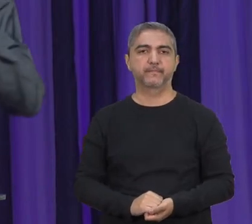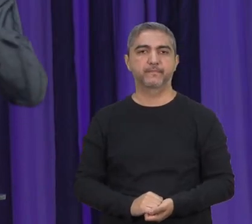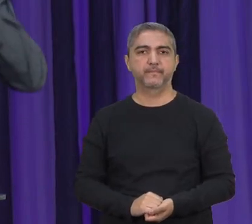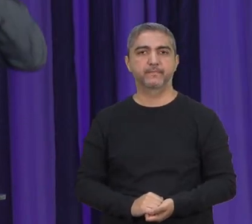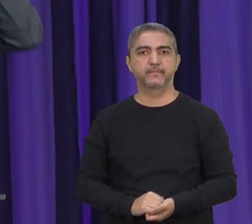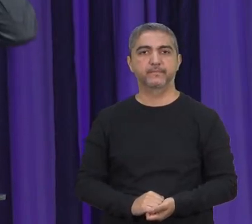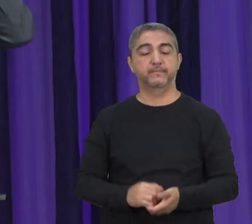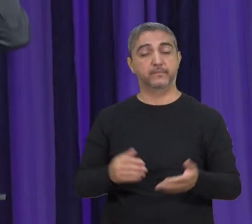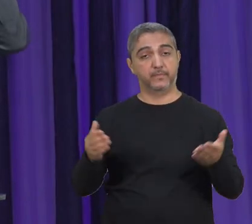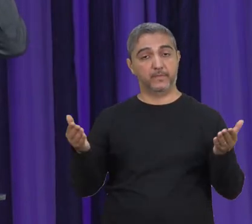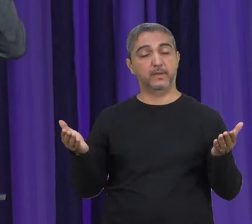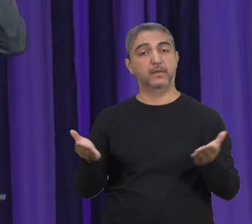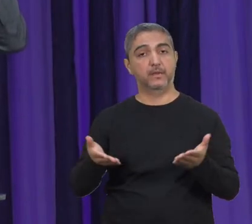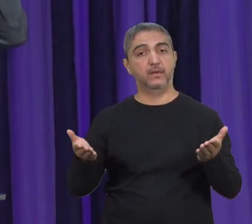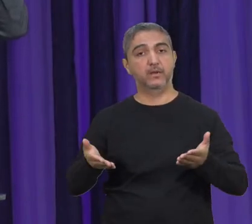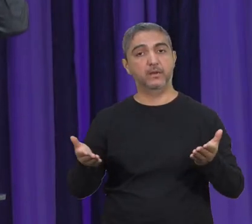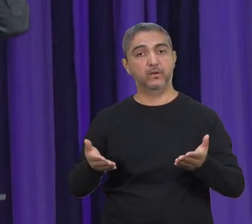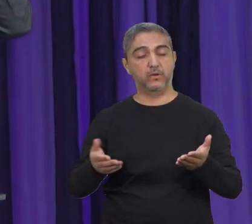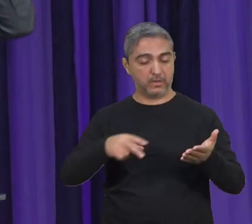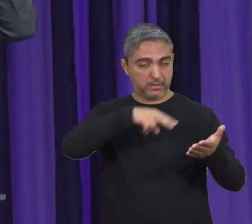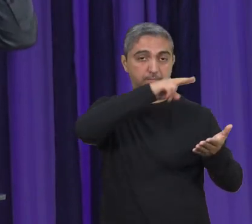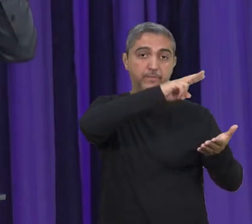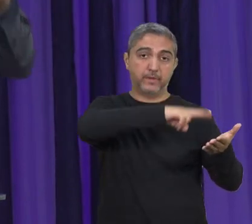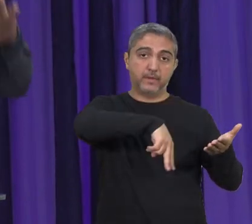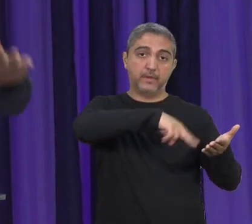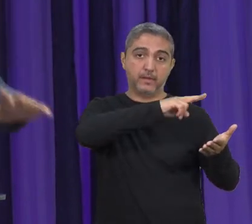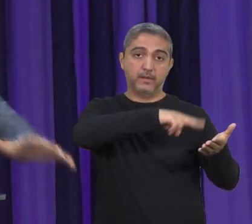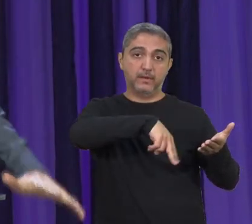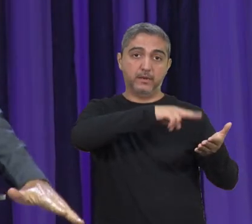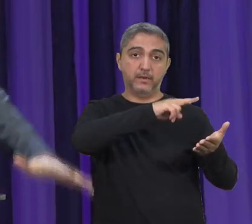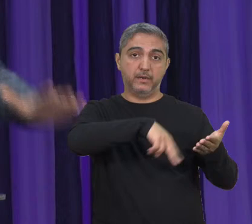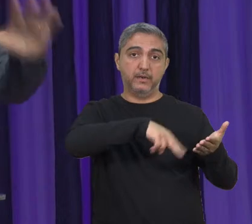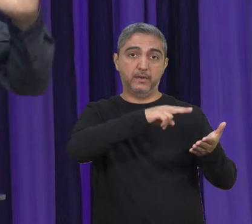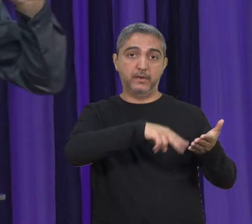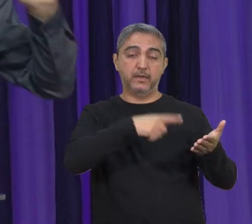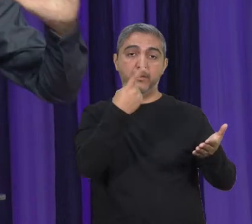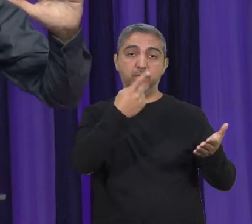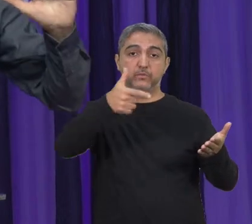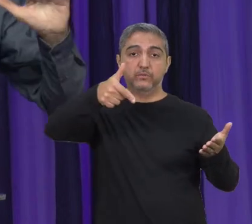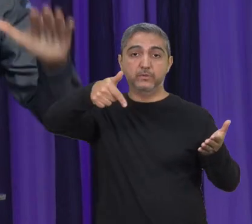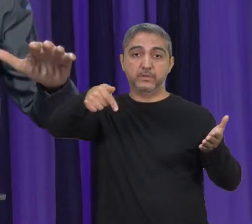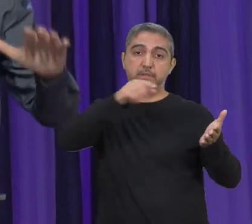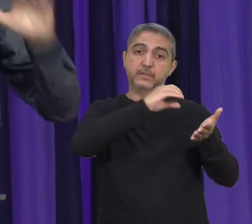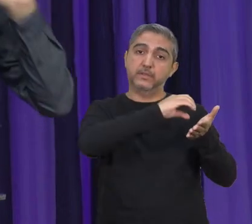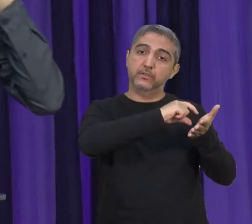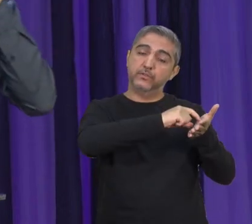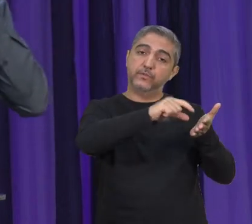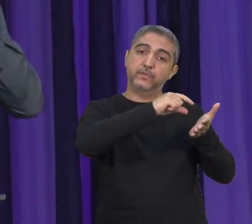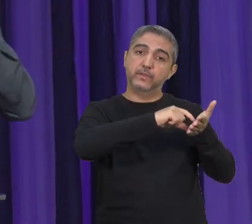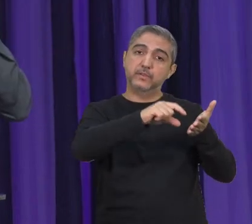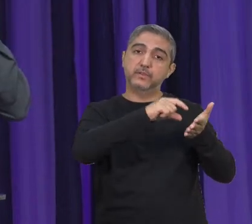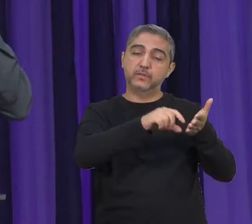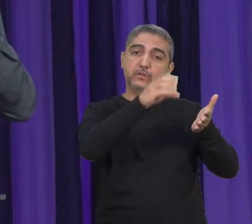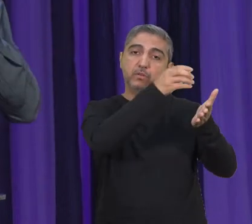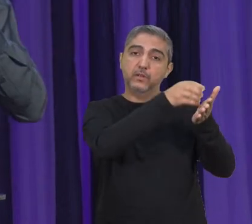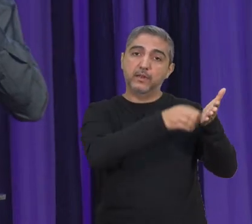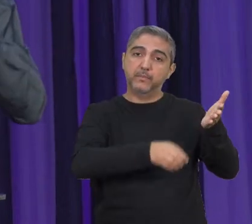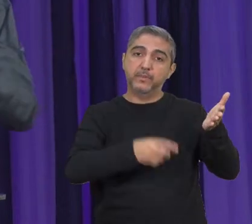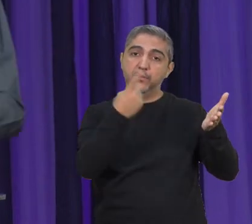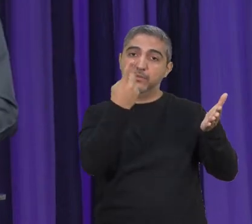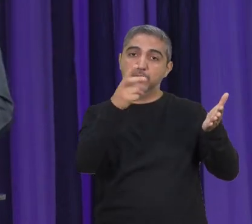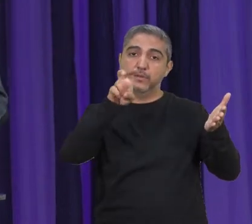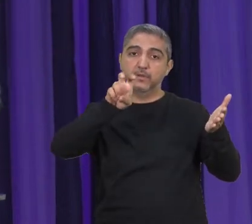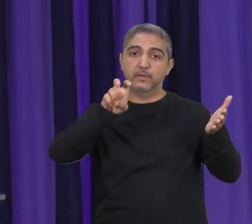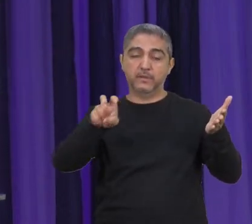Agora eu queria então fazer a leitura dos 17 primeiros versículos do capítulo 15, que você preste muita atenção,